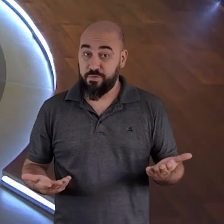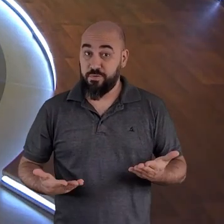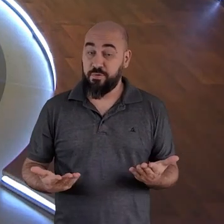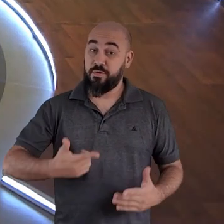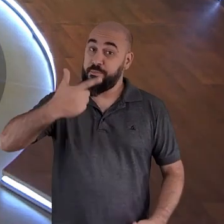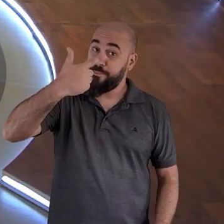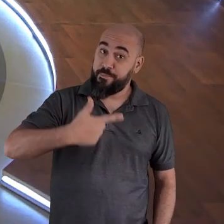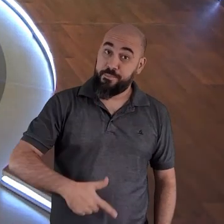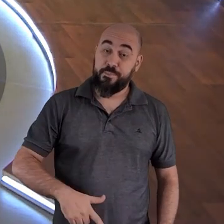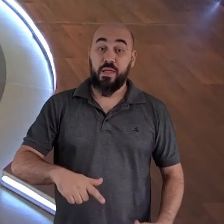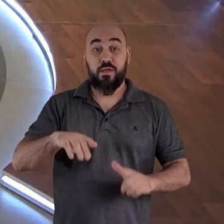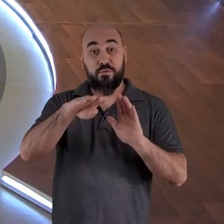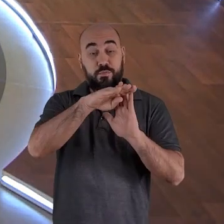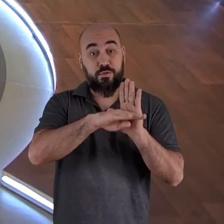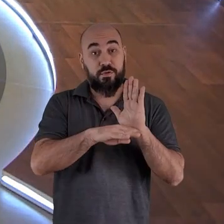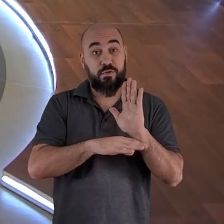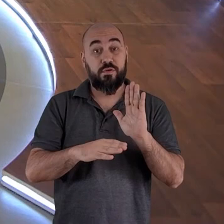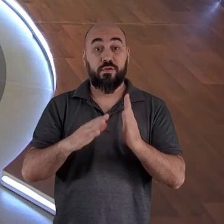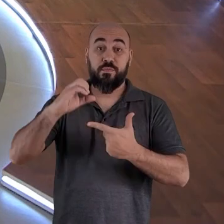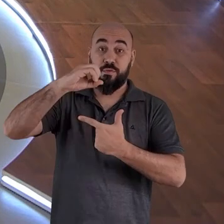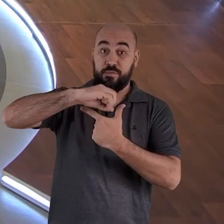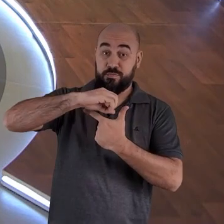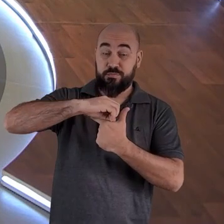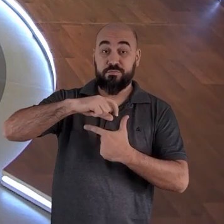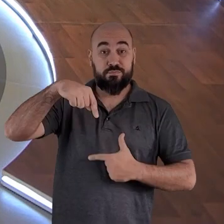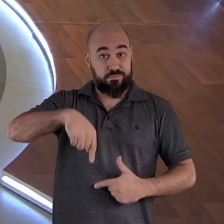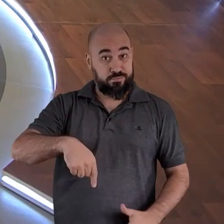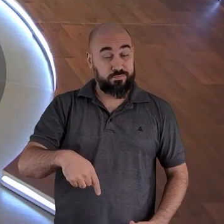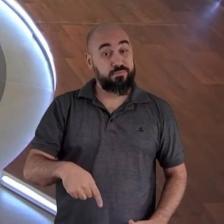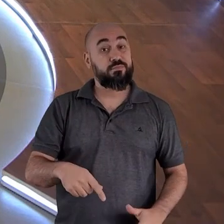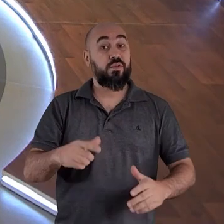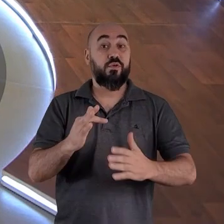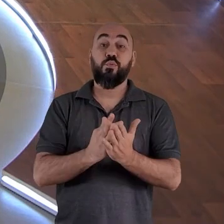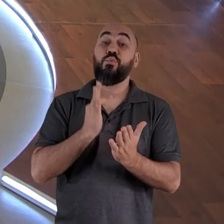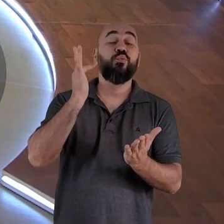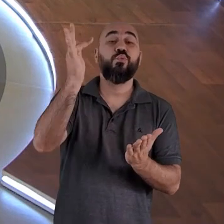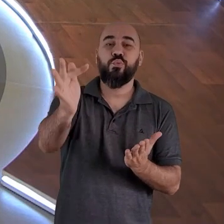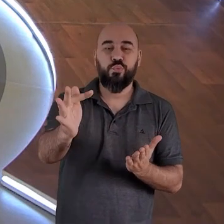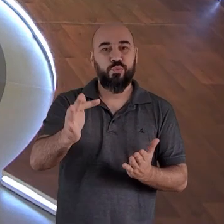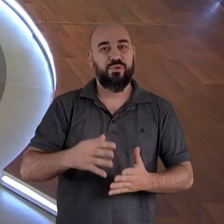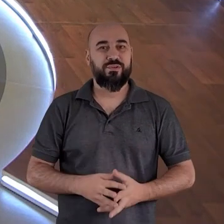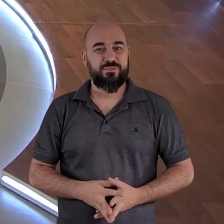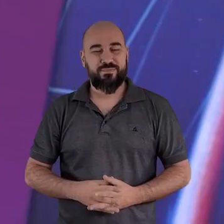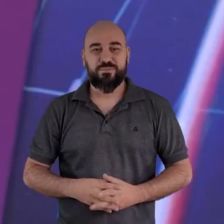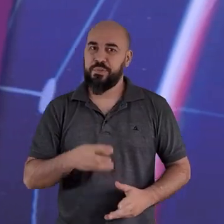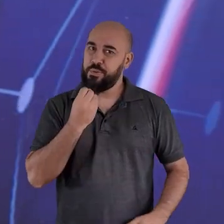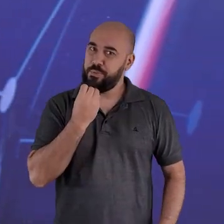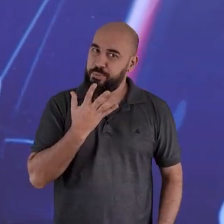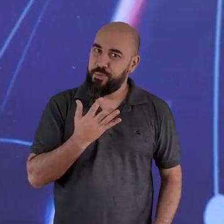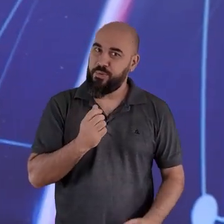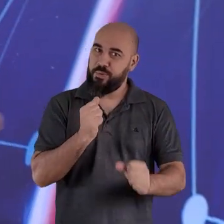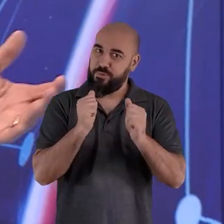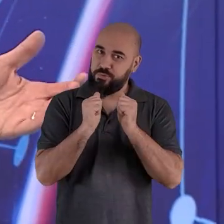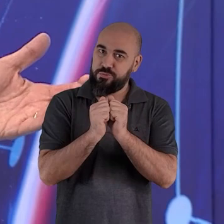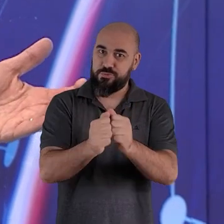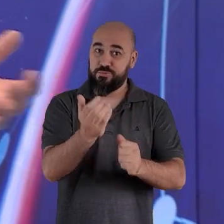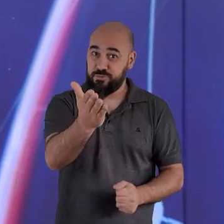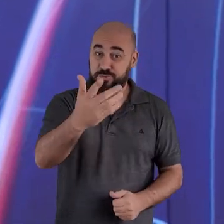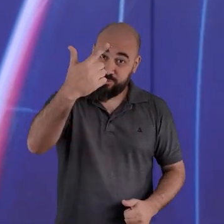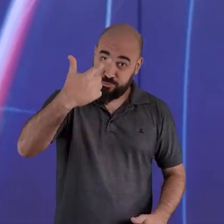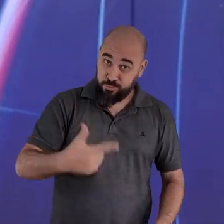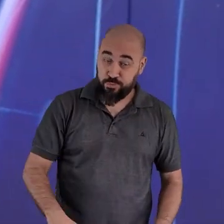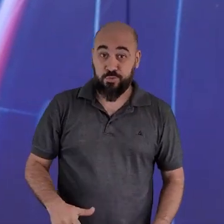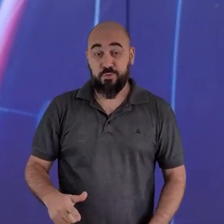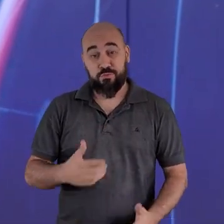Está começando agora mais um programa A Arena do Futuro na tela da TV Novo Tempo. Que bom poder te receber mais